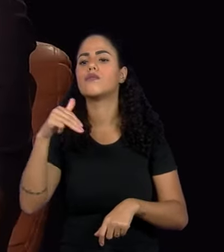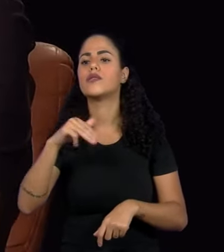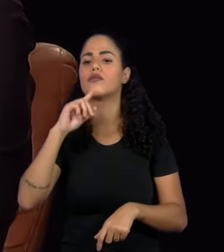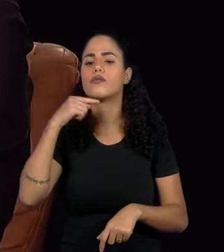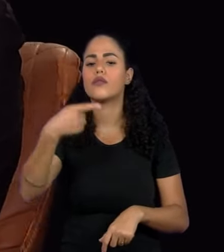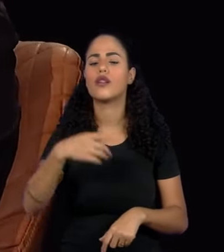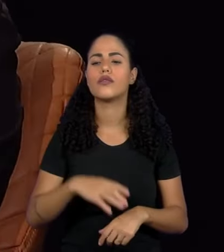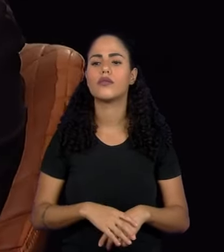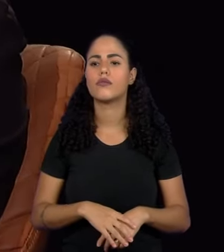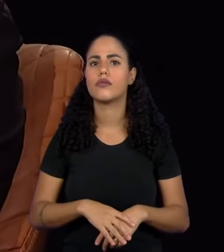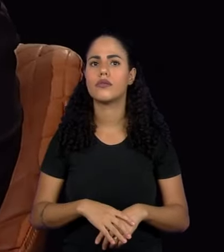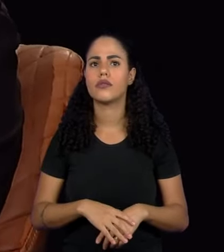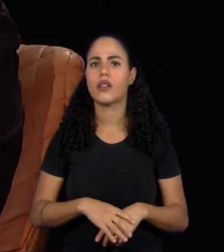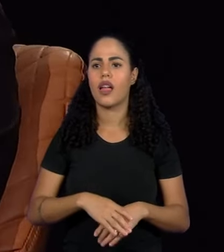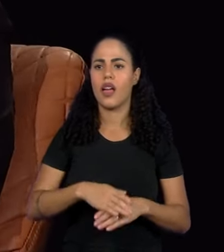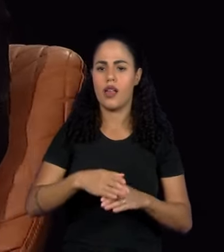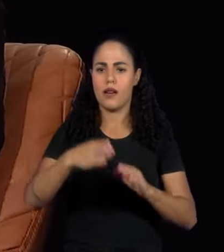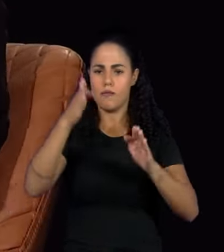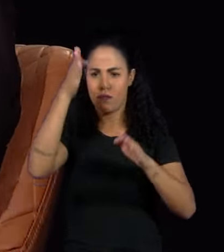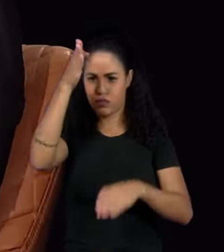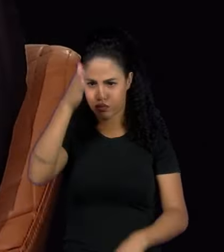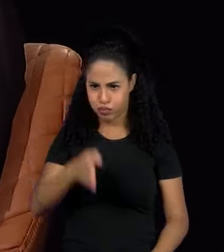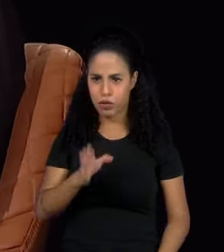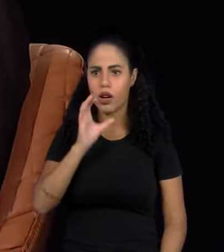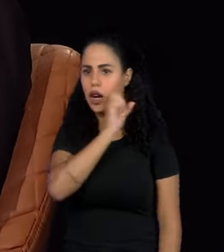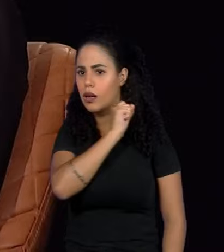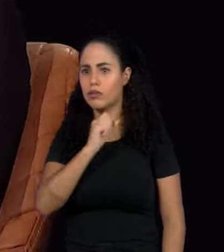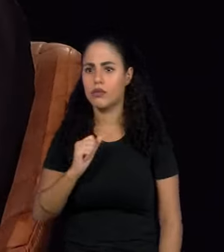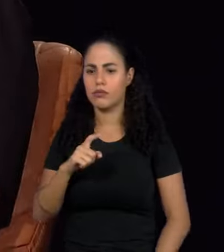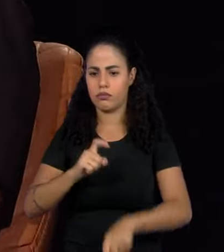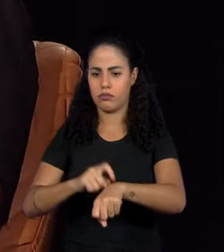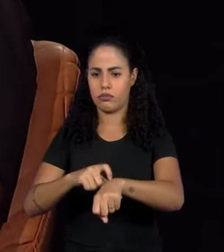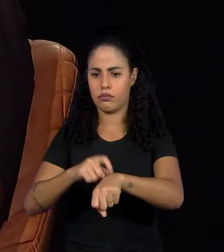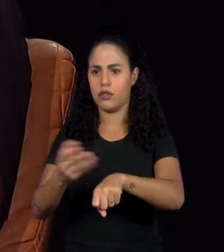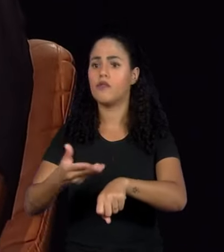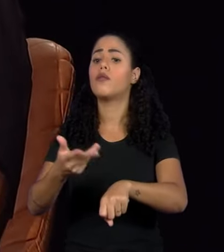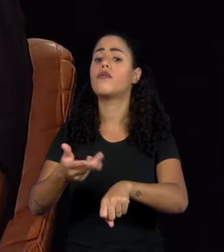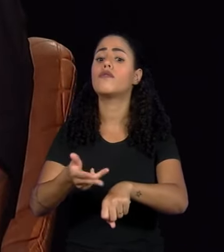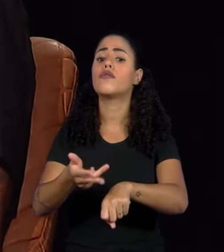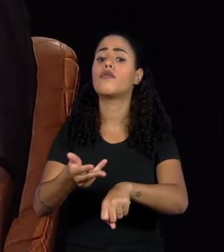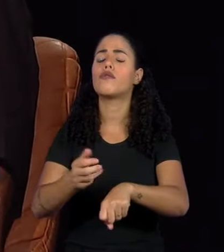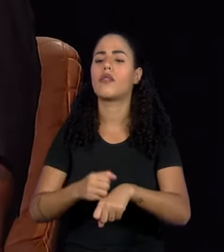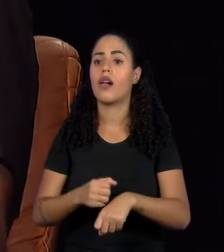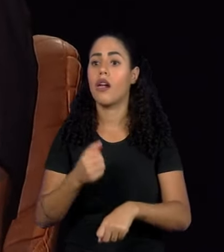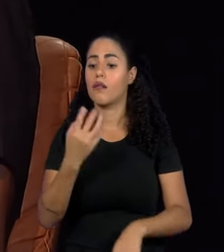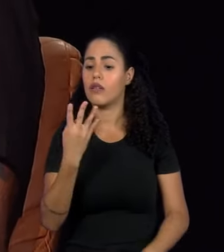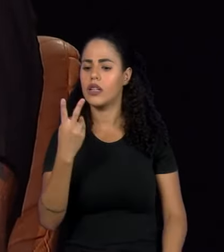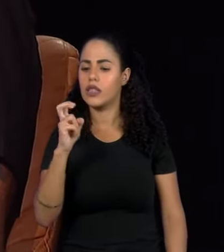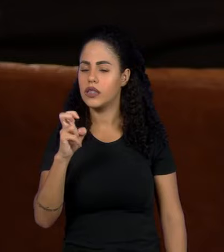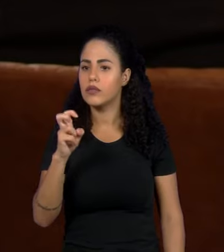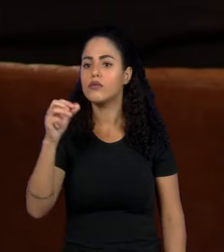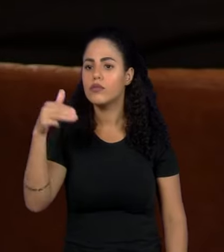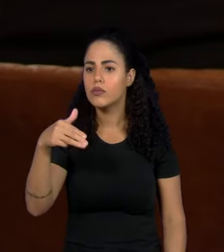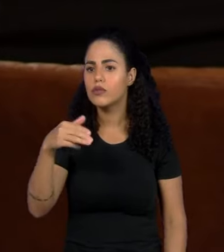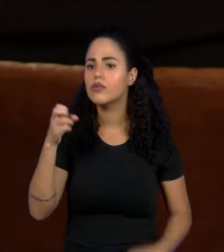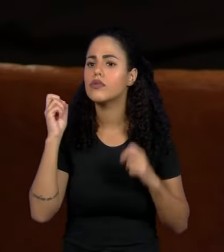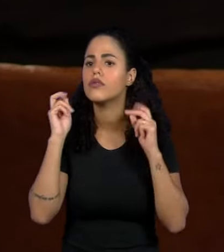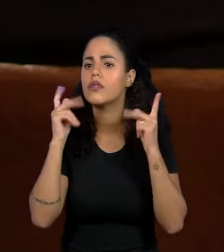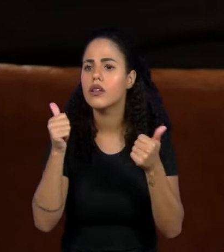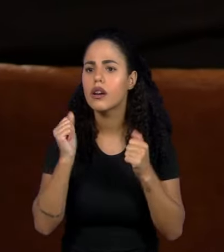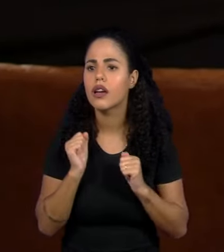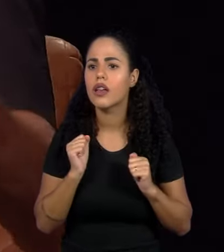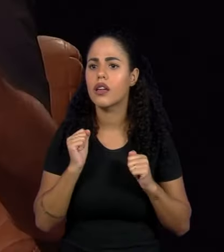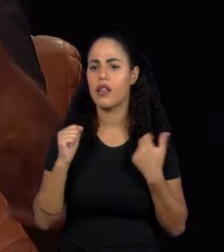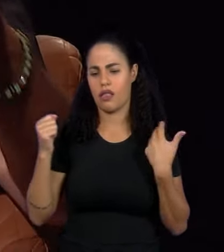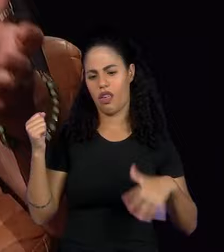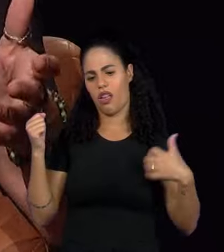passar o som. Seu som era cronometrado. Não que eu acho que você tem que ter... Pô, você tem 45 minutos para tocar, faça o seu show. Não quer dizer que você tem que